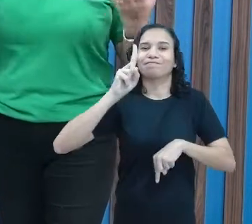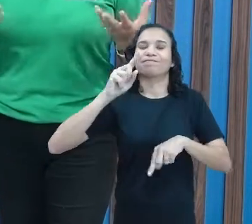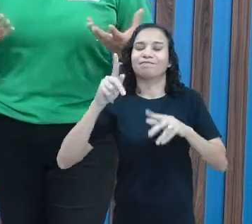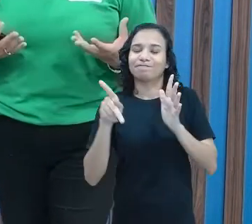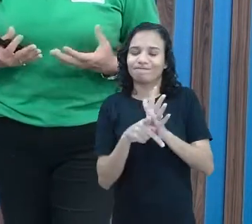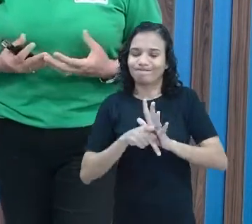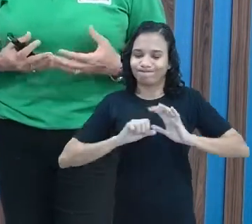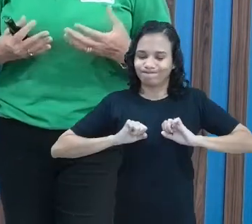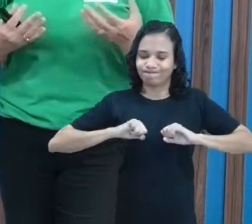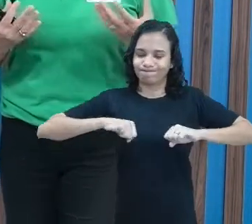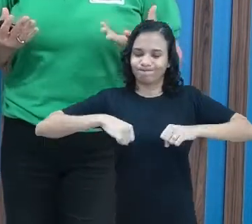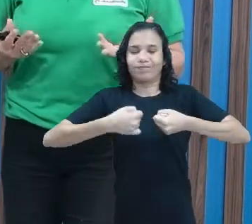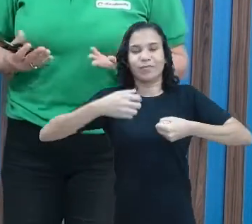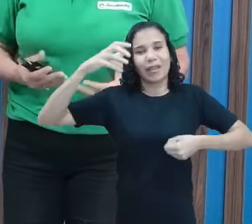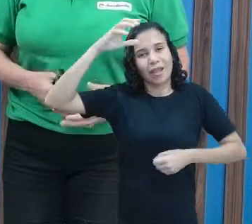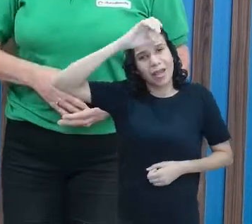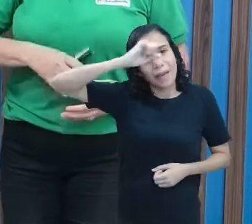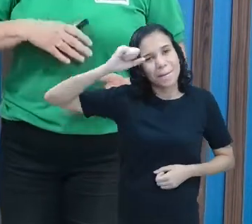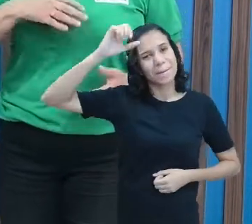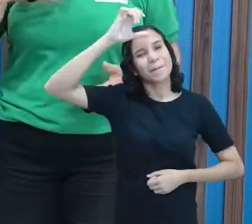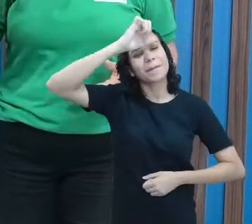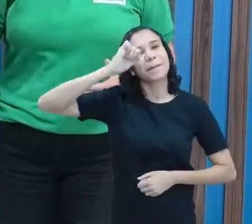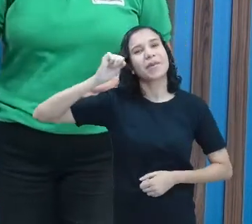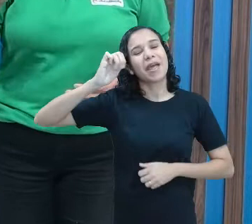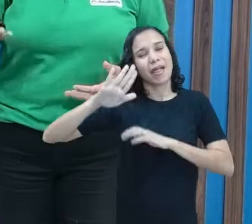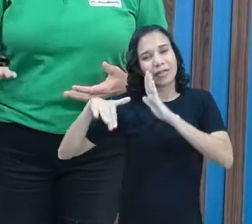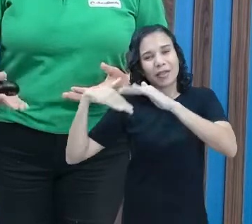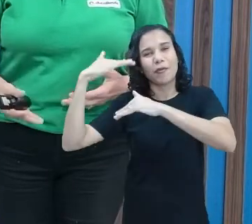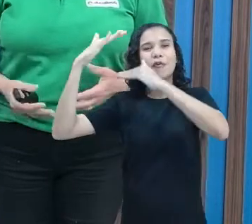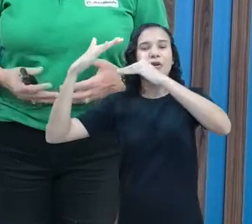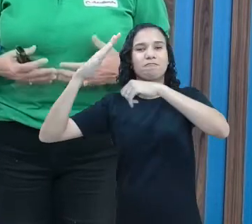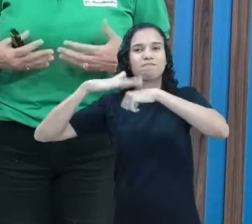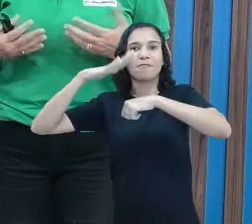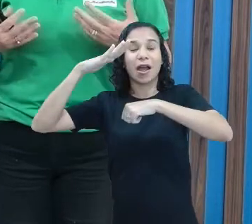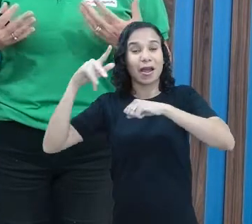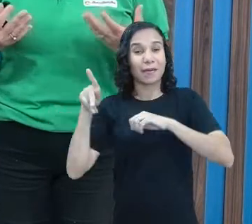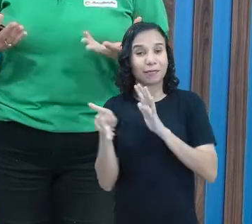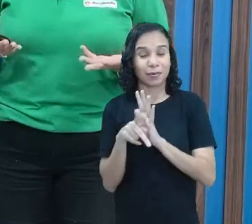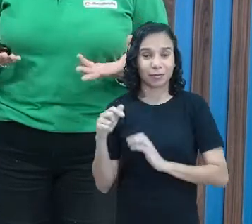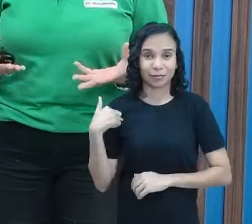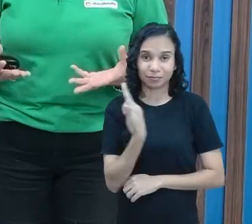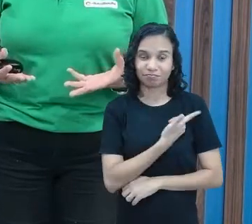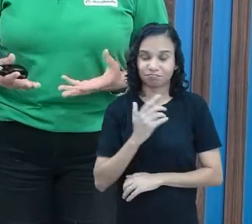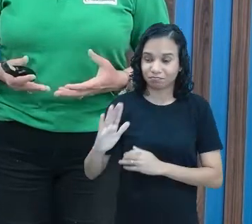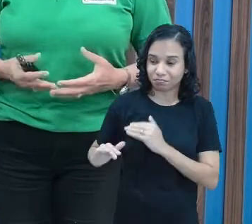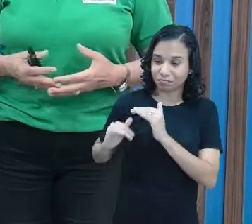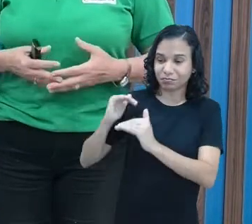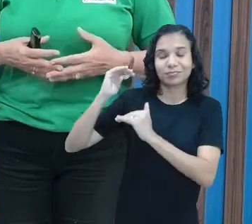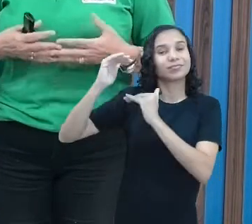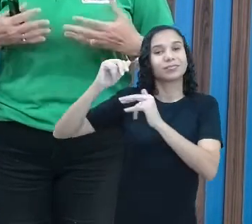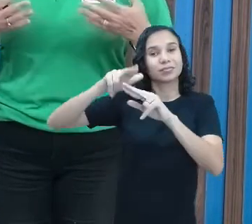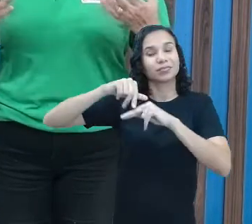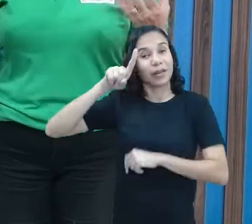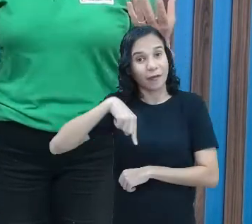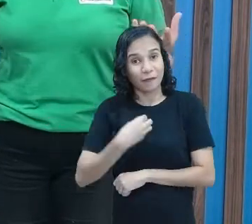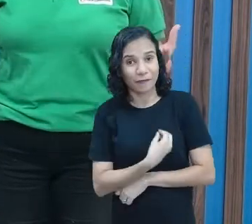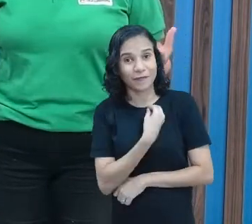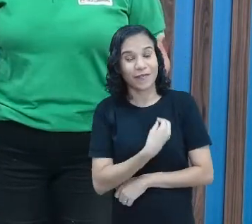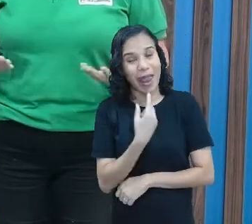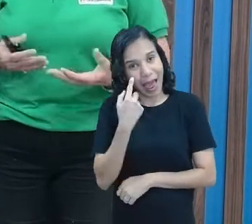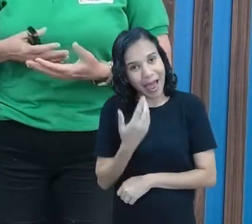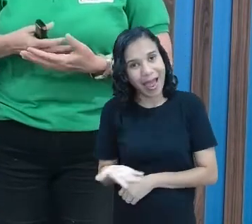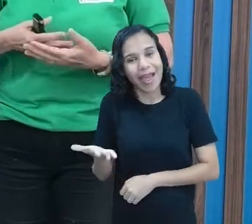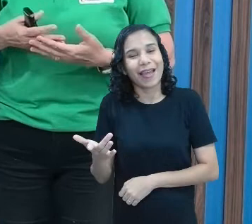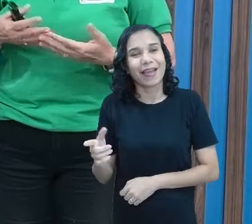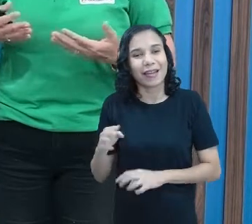uma forma de nós aprendermos a crescer mais, né? Vai servir para o nosso crescimento. Então a vida é dessa forma,